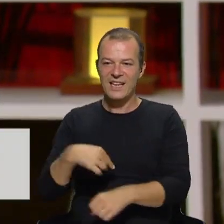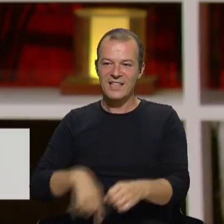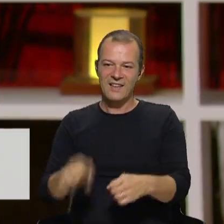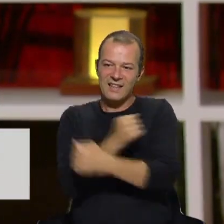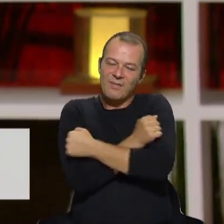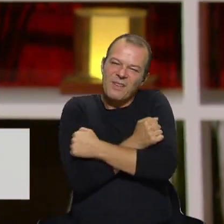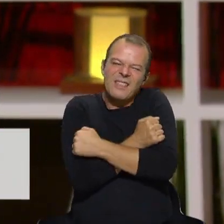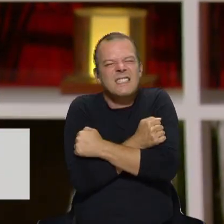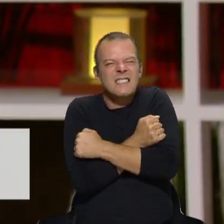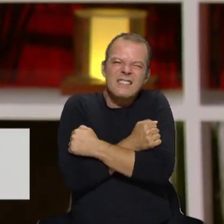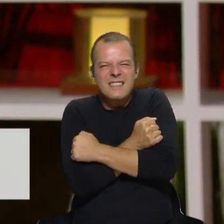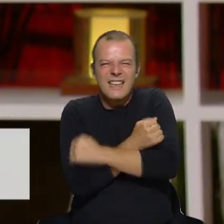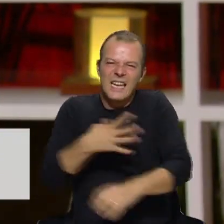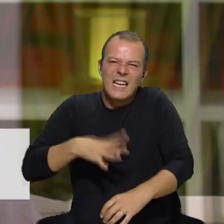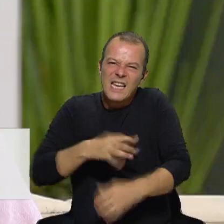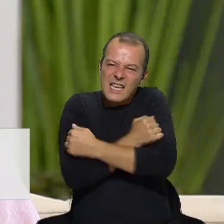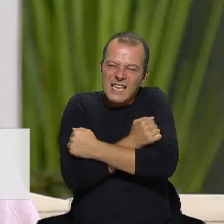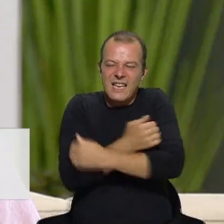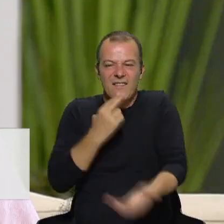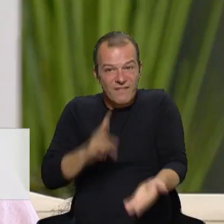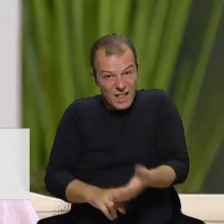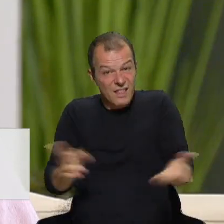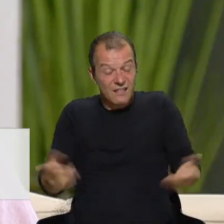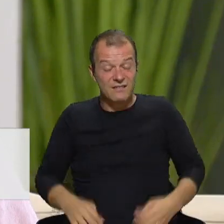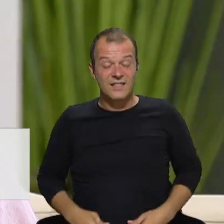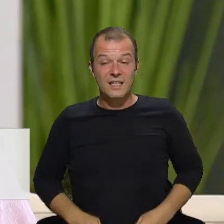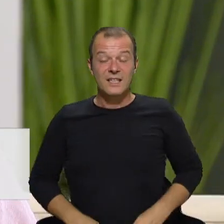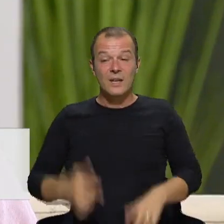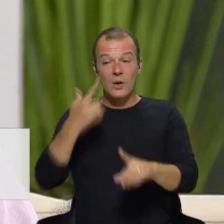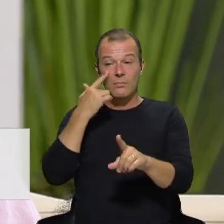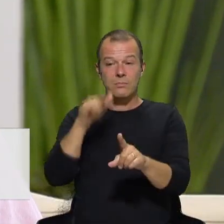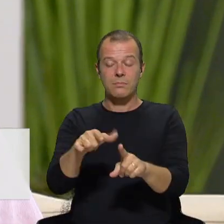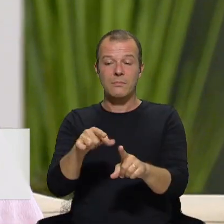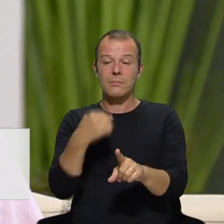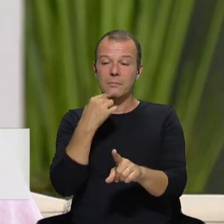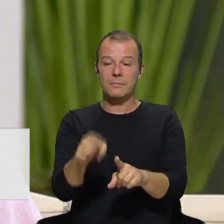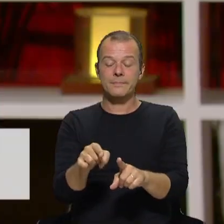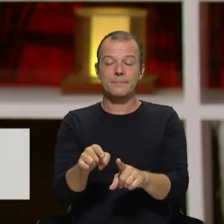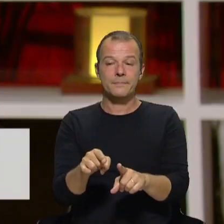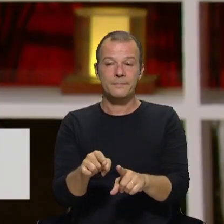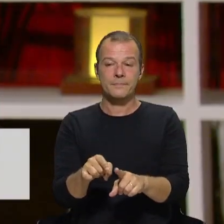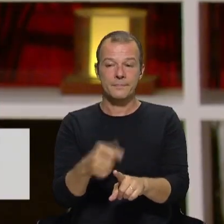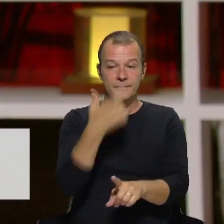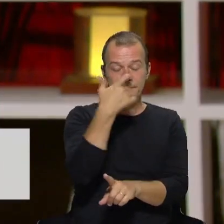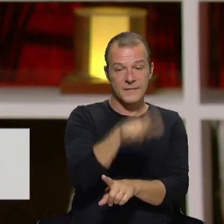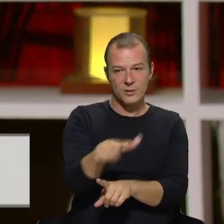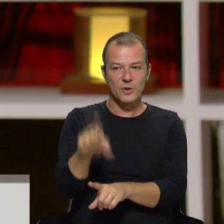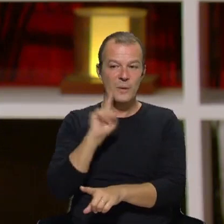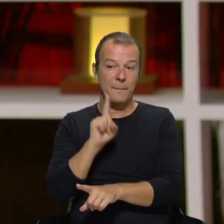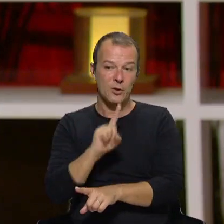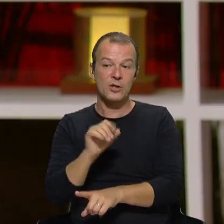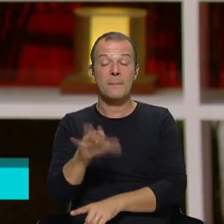aí em cima de ti para te dar um abraço. É verdade, verdade, verdadeinha. Olha, falaste aqui destas pessoas tão importantes.